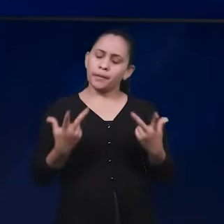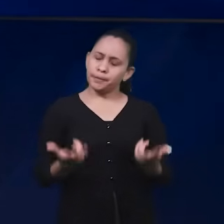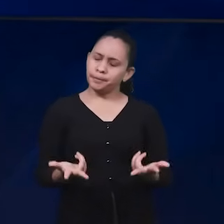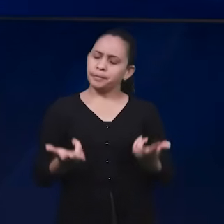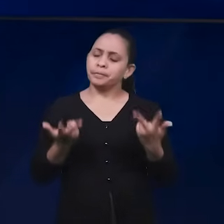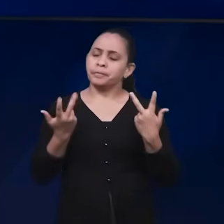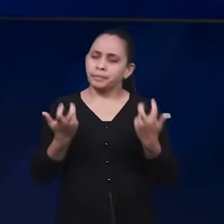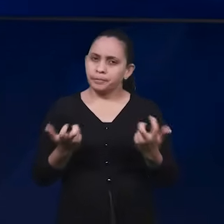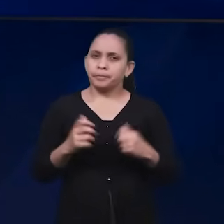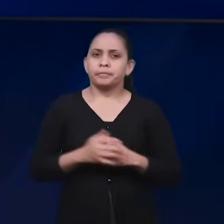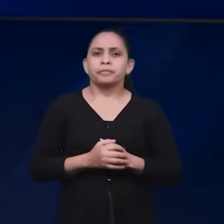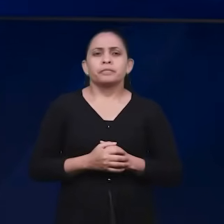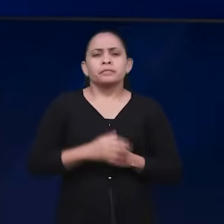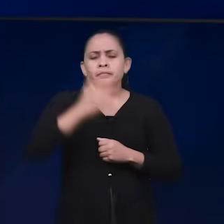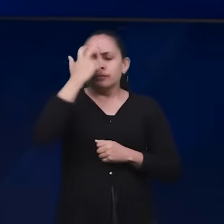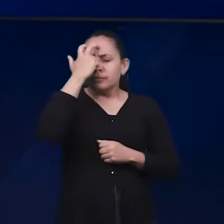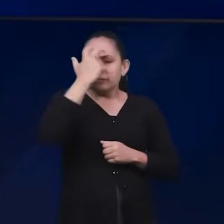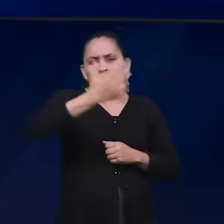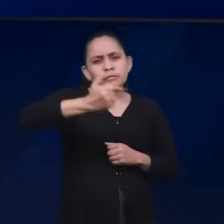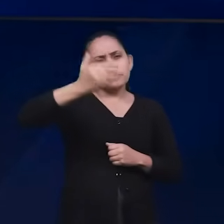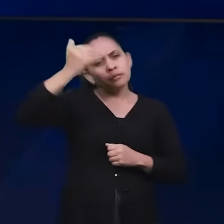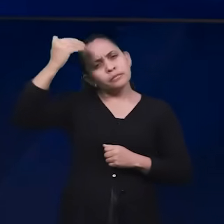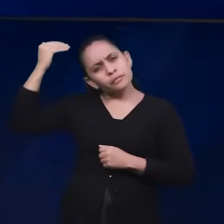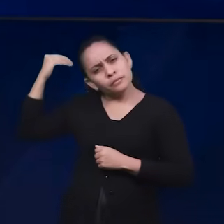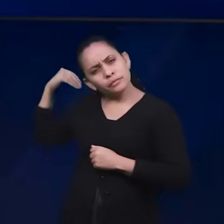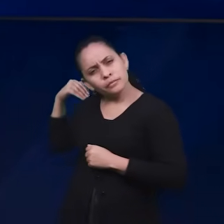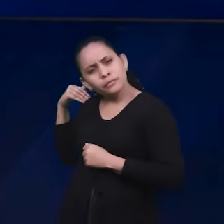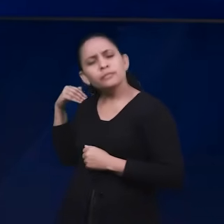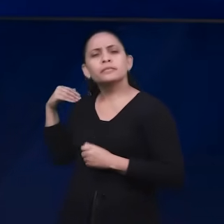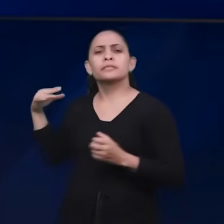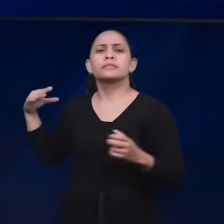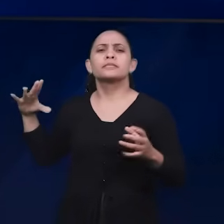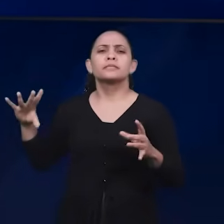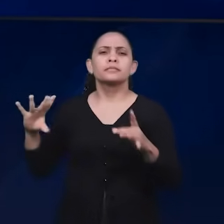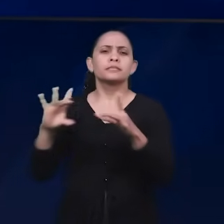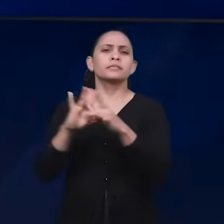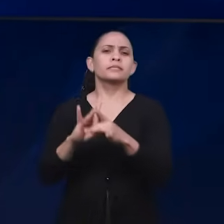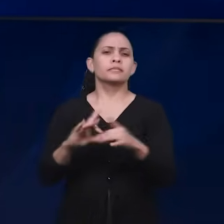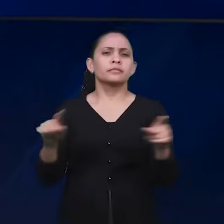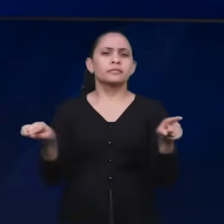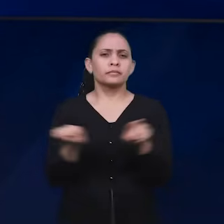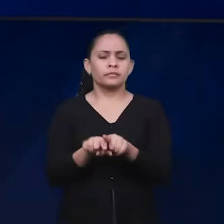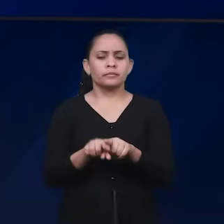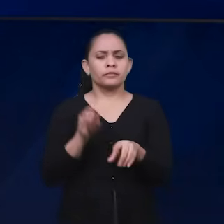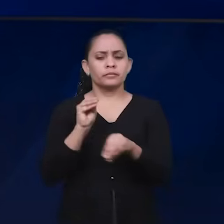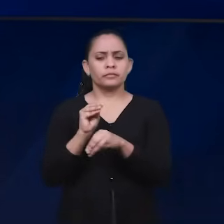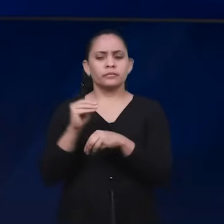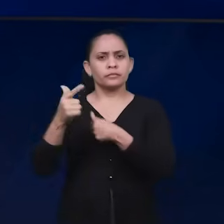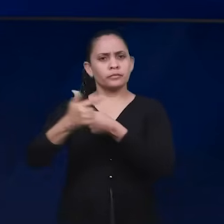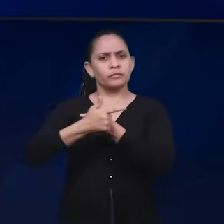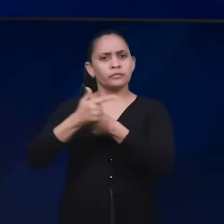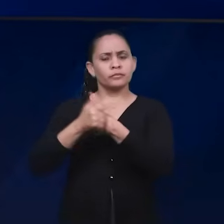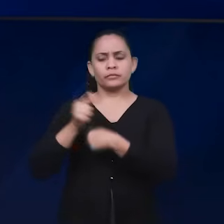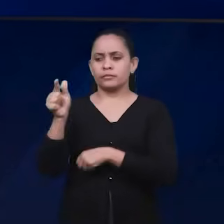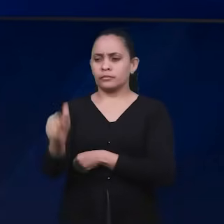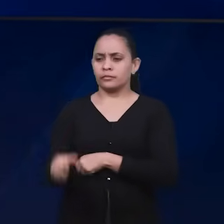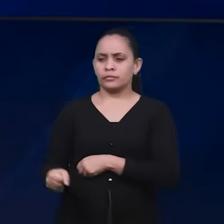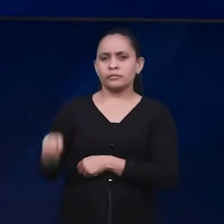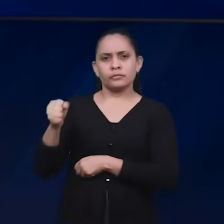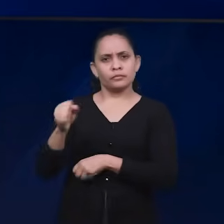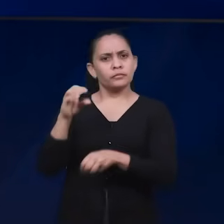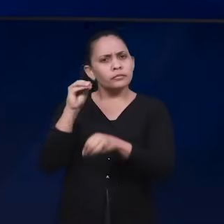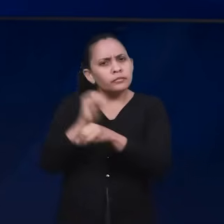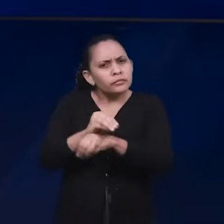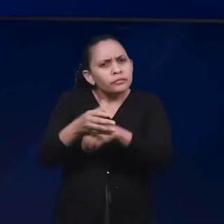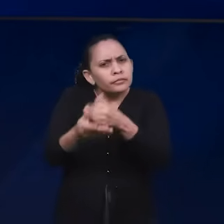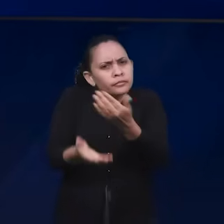também que havia um contexto cultural da época e um contexto ligado ao ofício do pastor, porque o pastor era